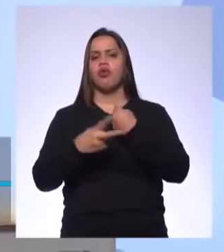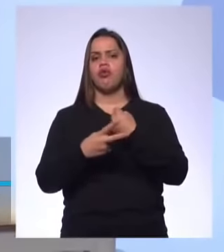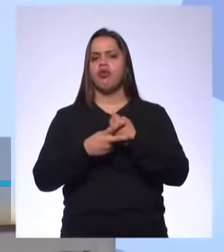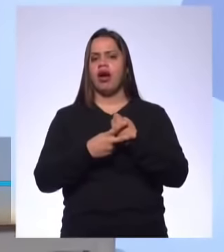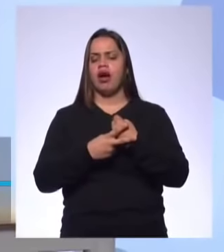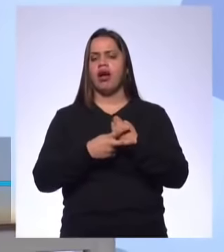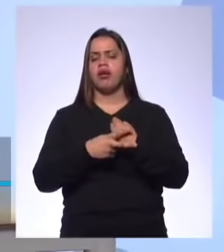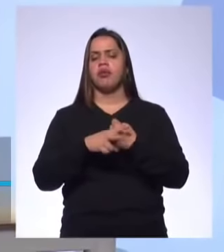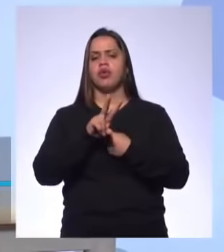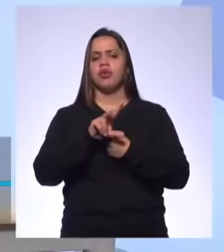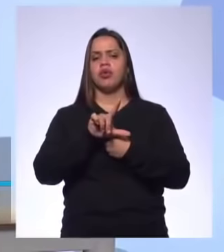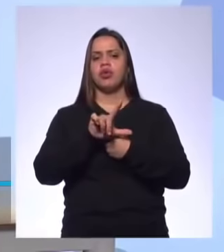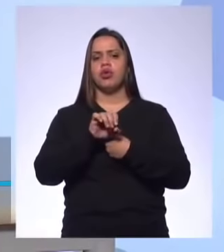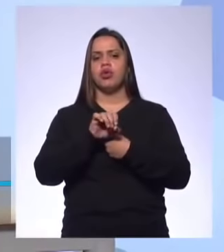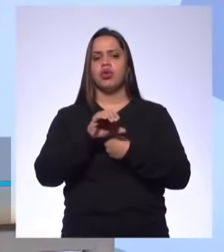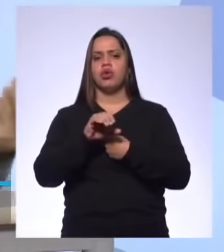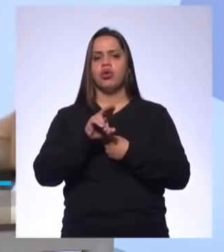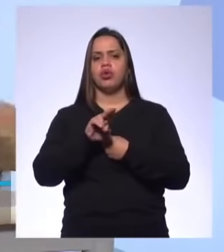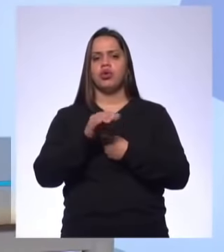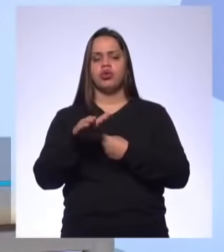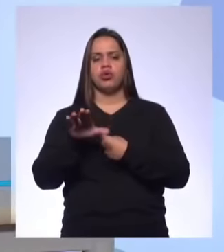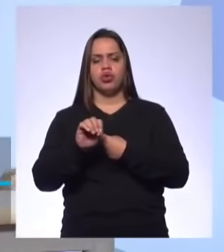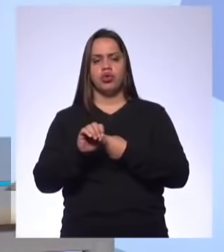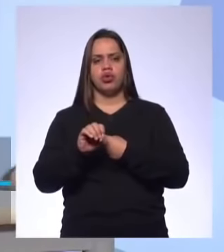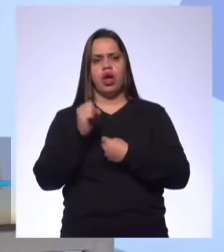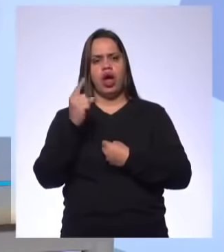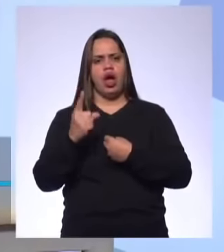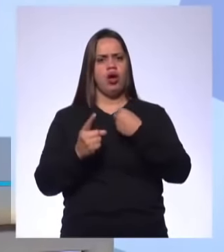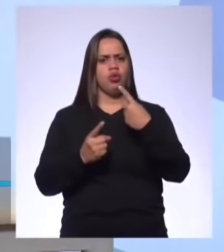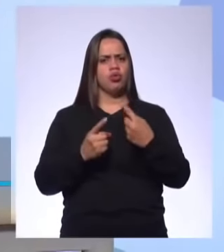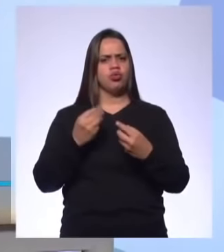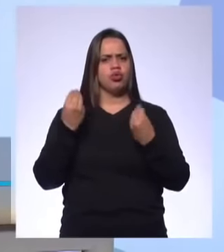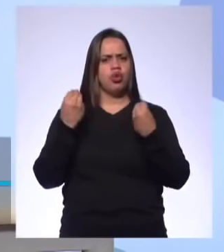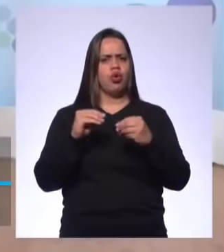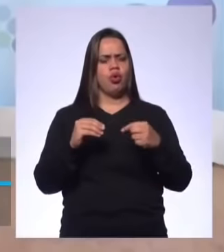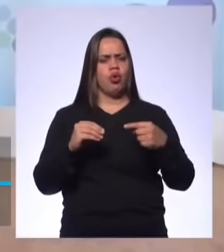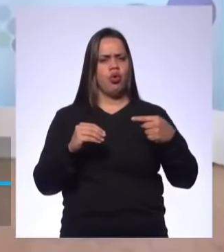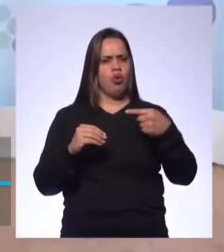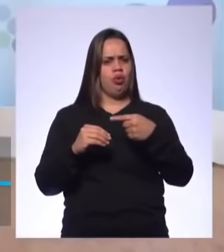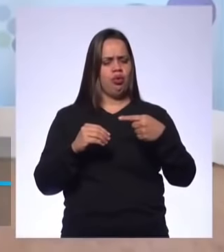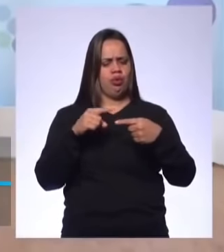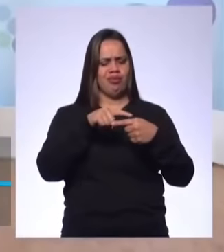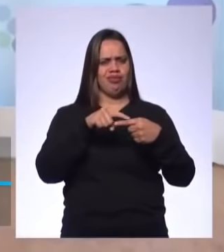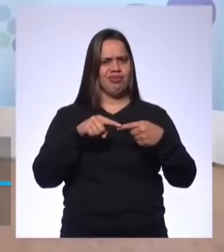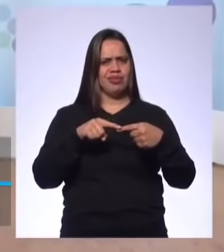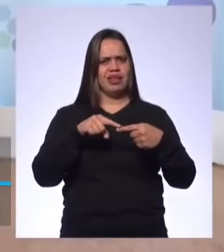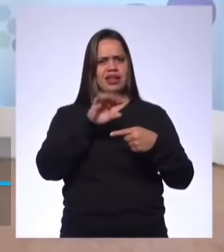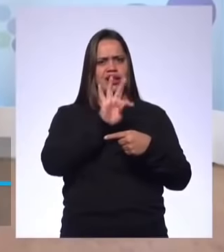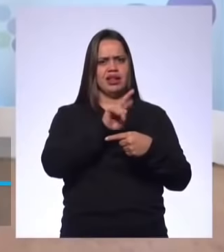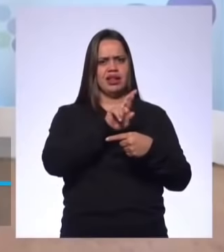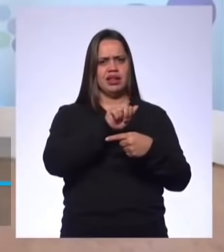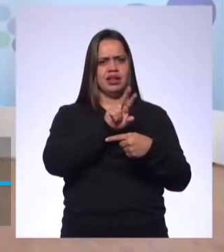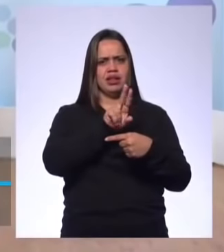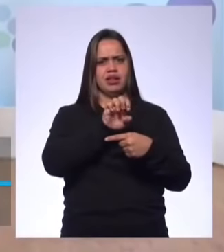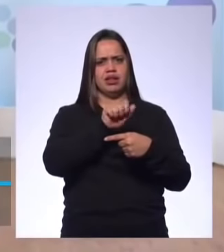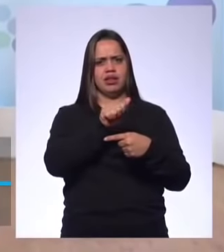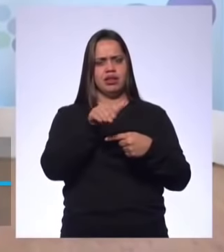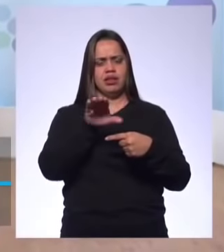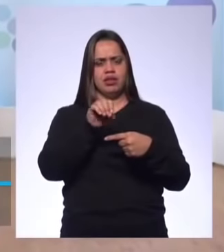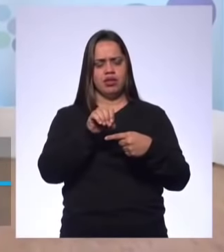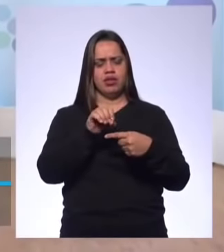elocução? E alguns colocaram travessão. Travessão é verbo? Não, gente. A Prolúcia até respondeu aqui. Prolúcia